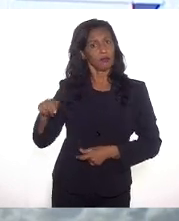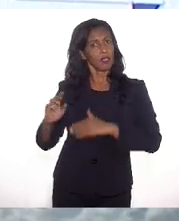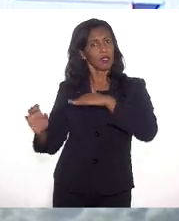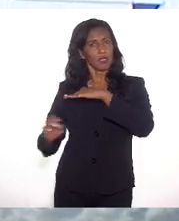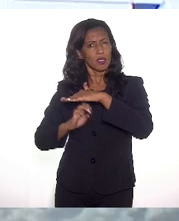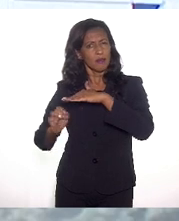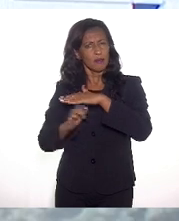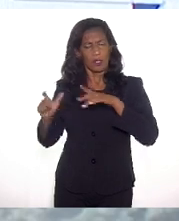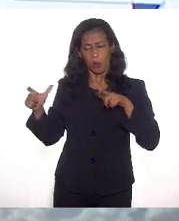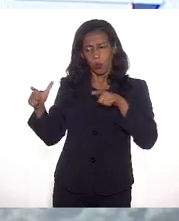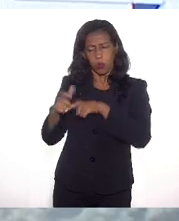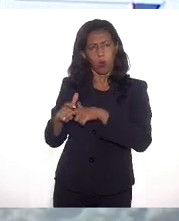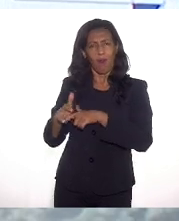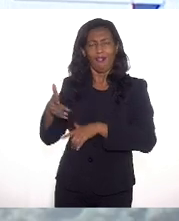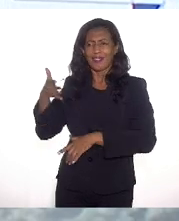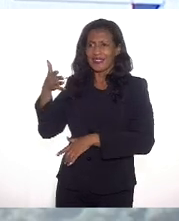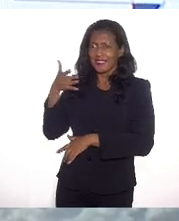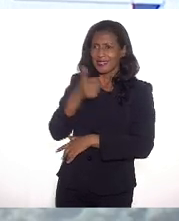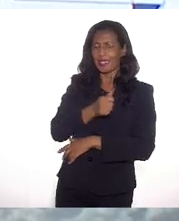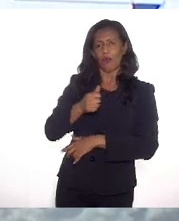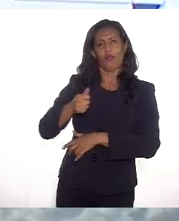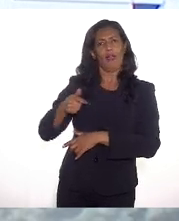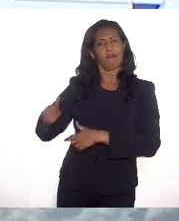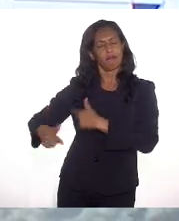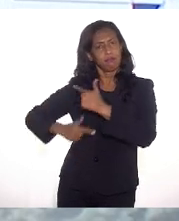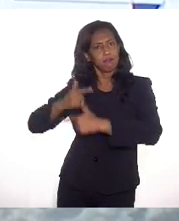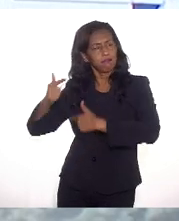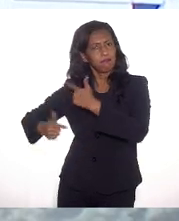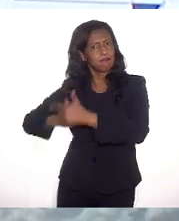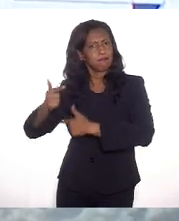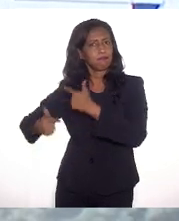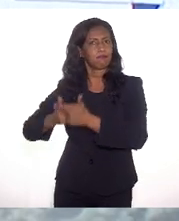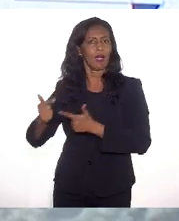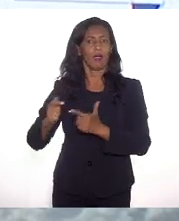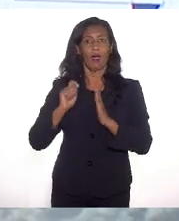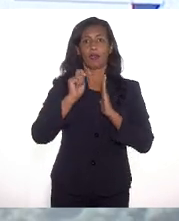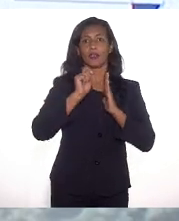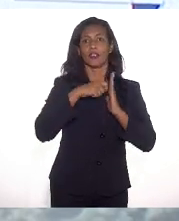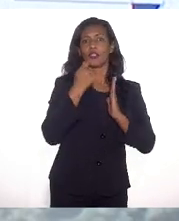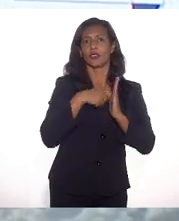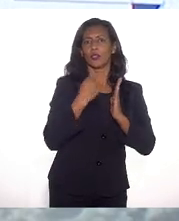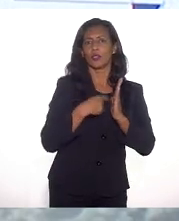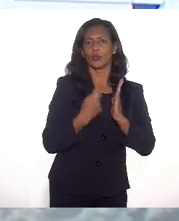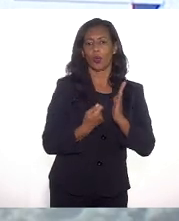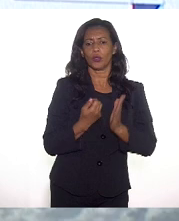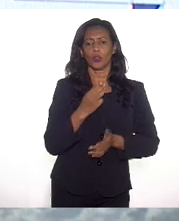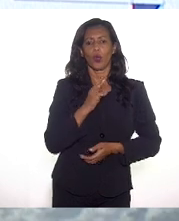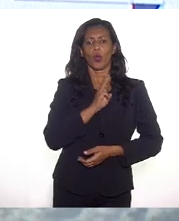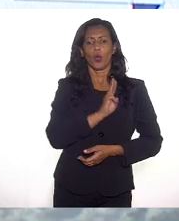empreendedores poderem salvar os seus negócios. As inscrições são no site